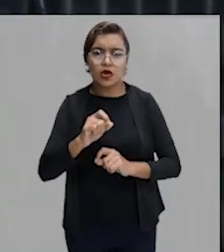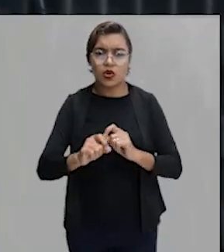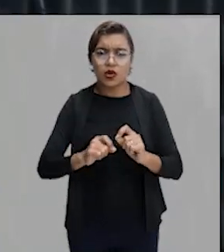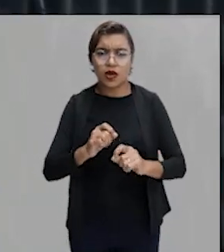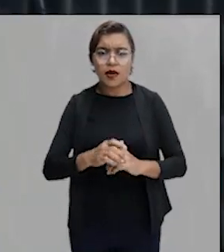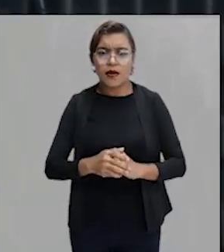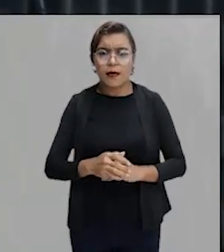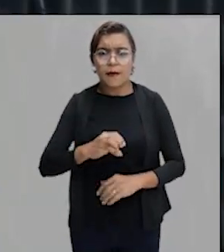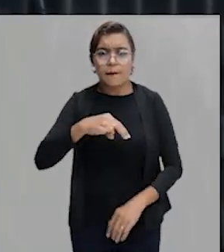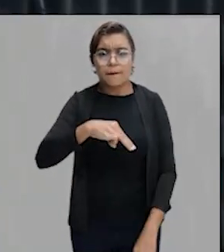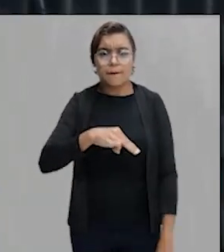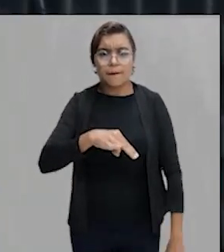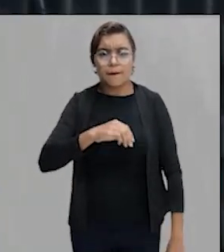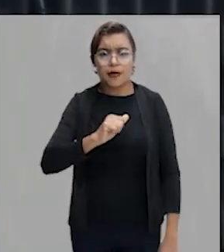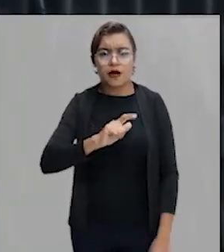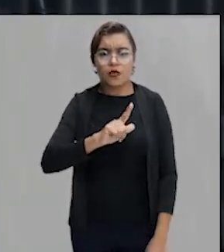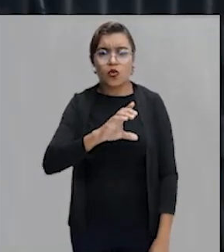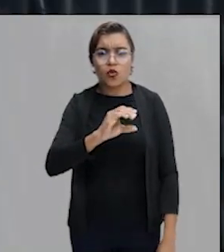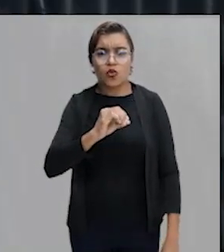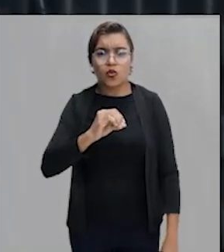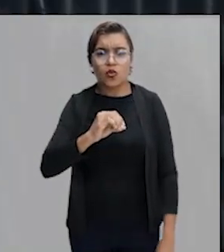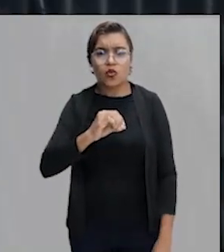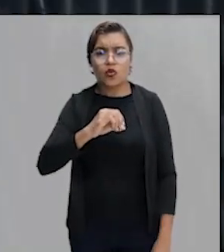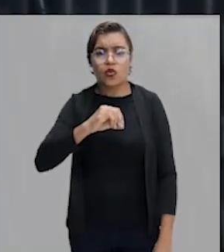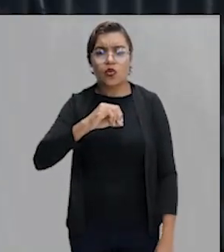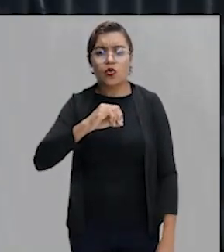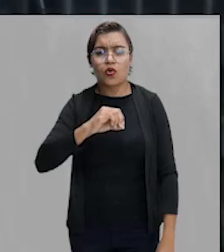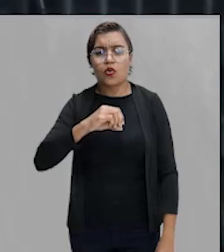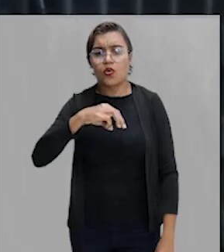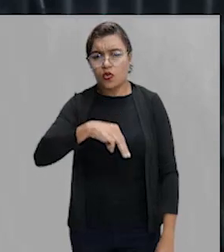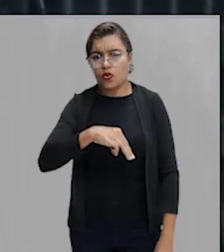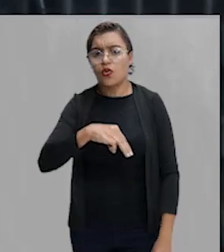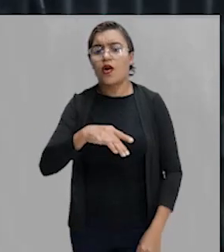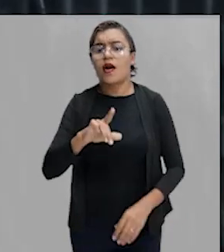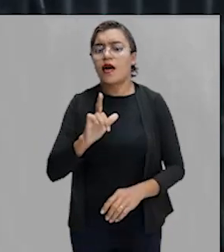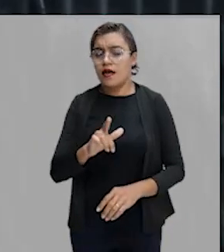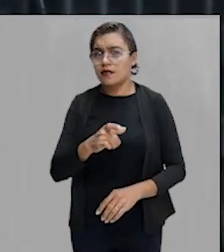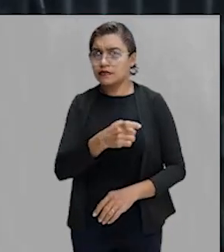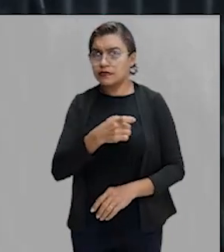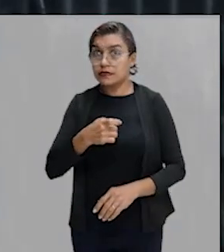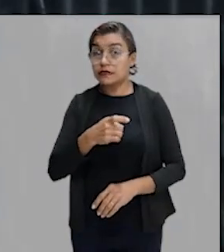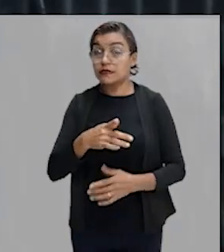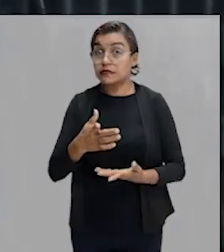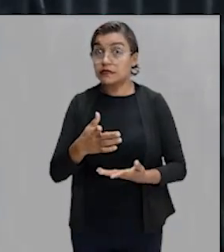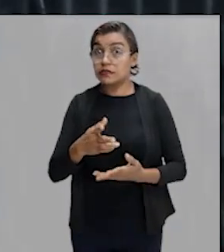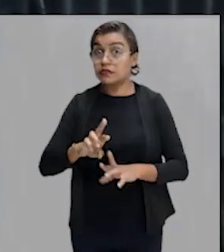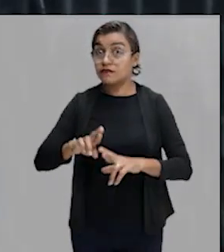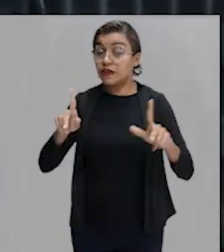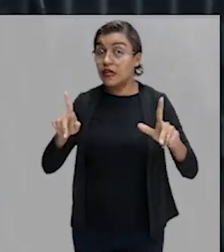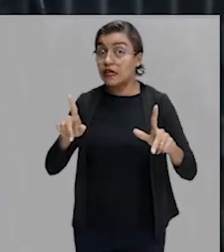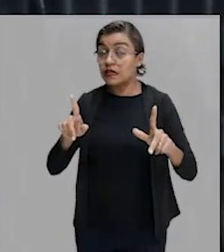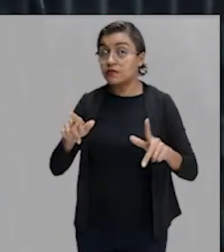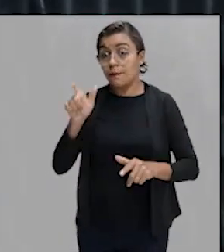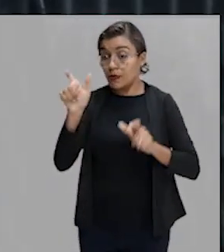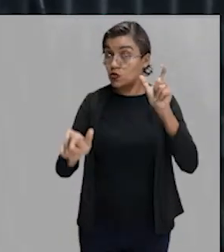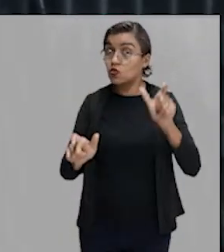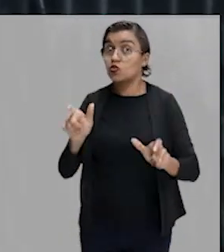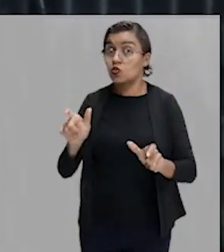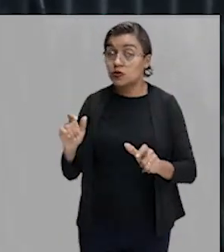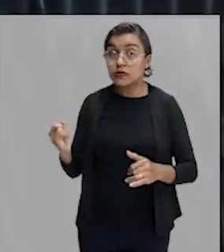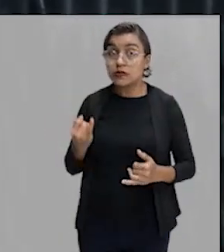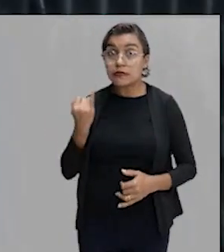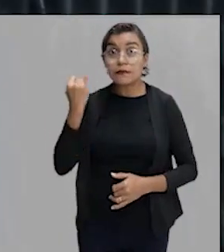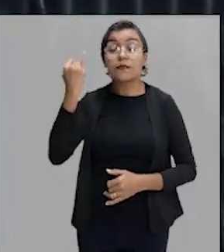mais integracionista, mais pacífica até, do que o Malcolm X. Mas os dois tiveram muita importância